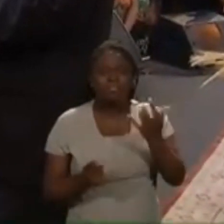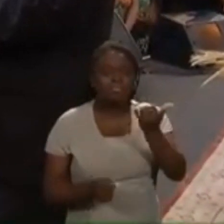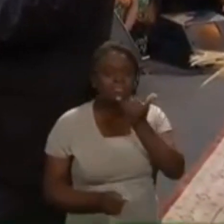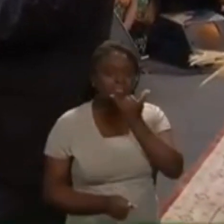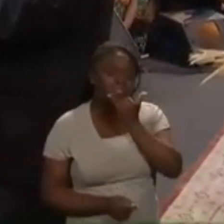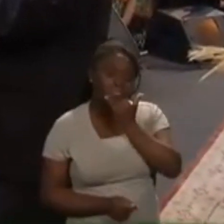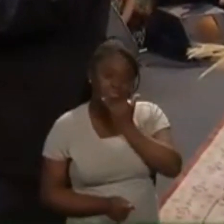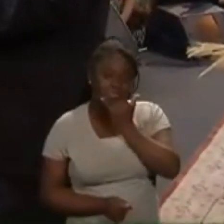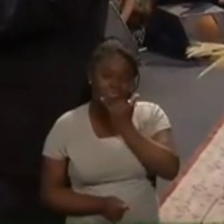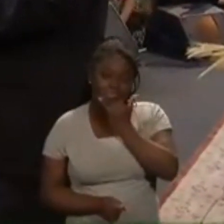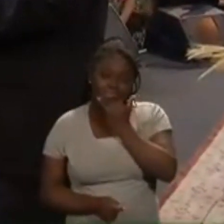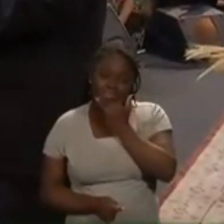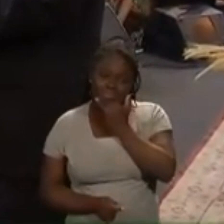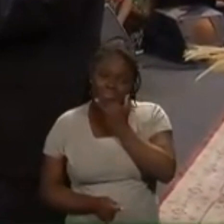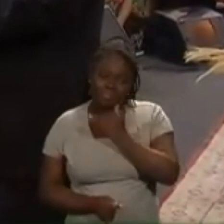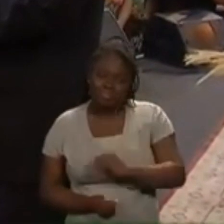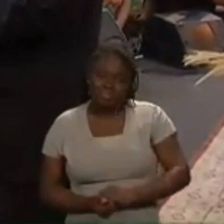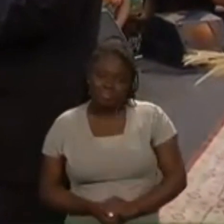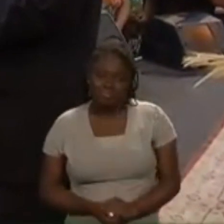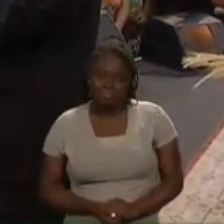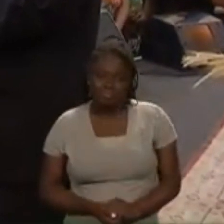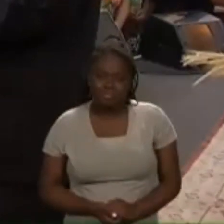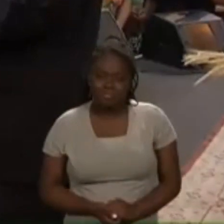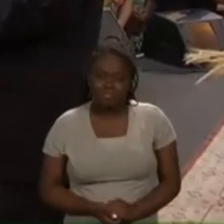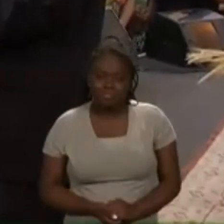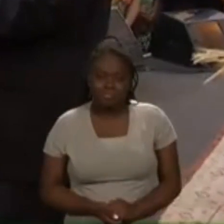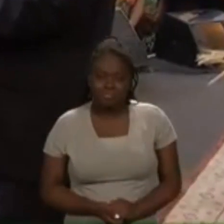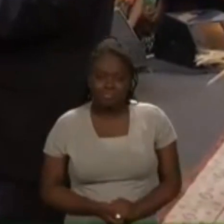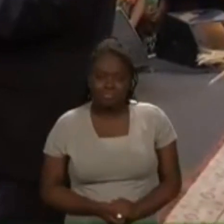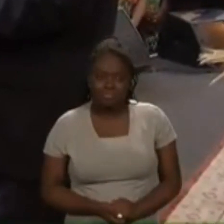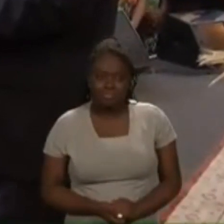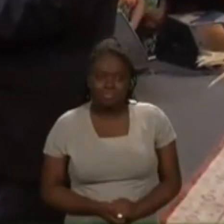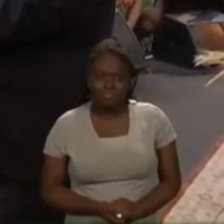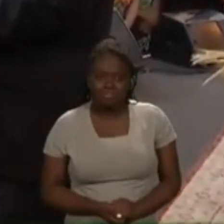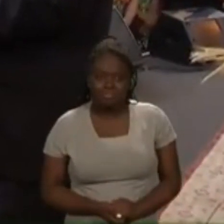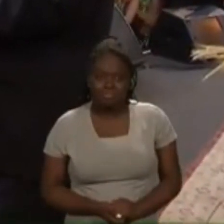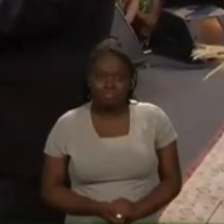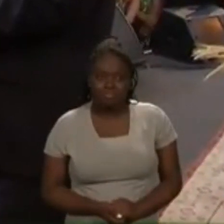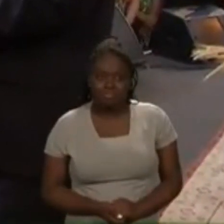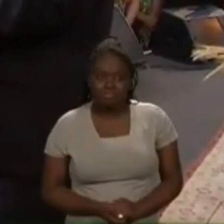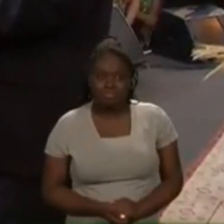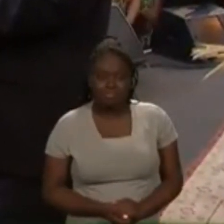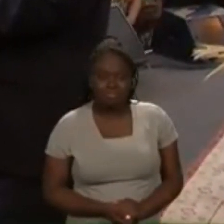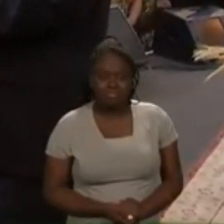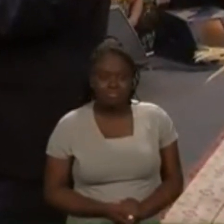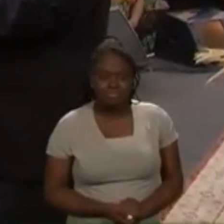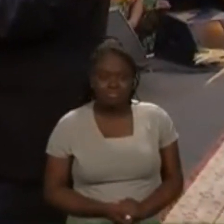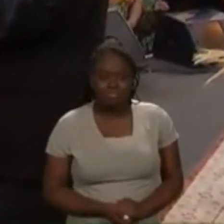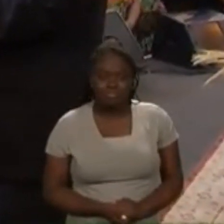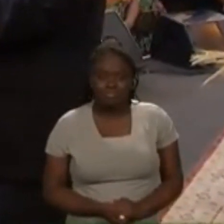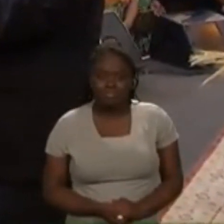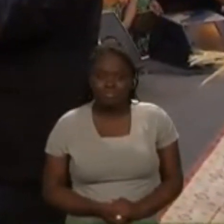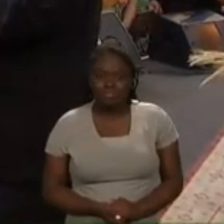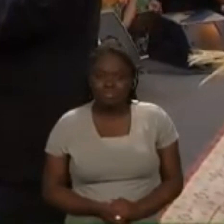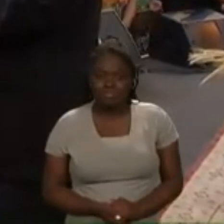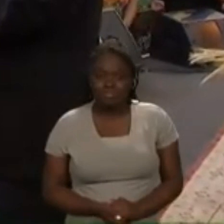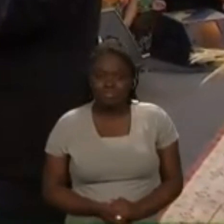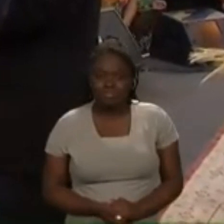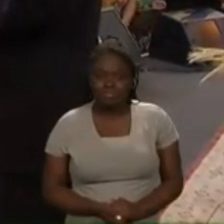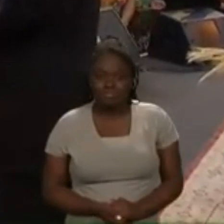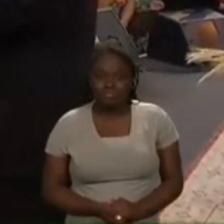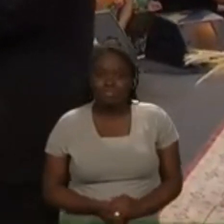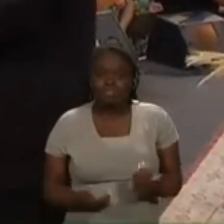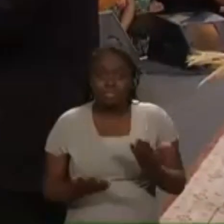privilégio, um milagre diário. O trabalho sonhado por Deus está apenas começando. Por